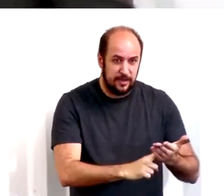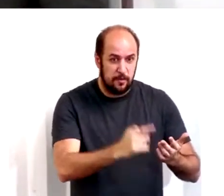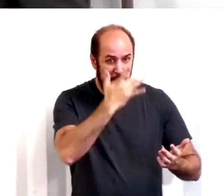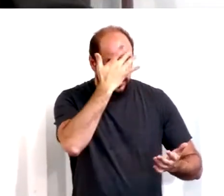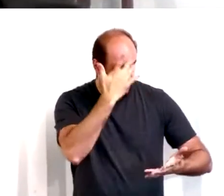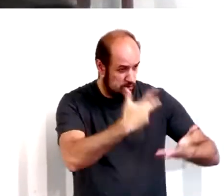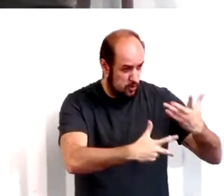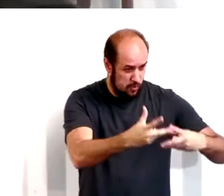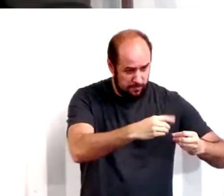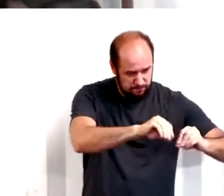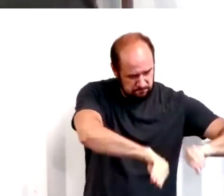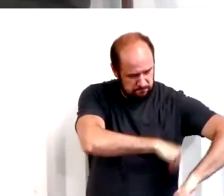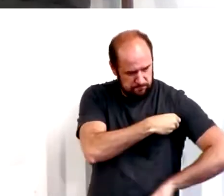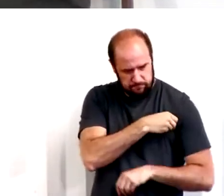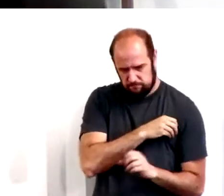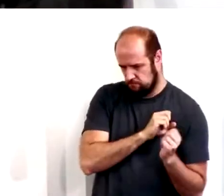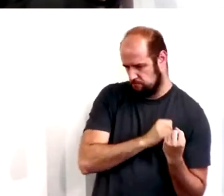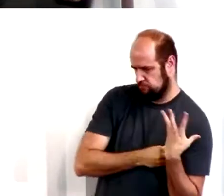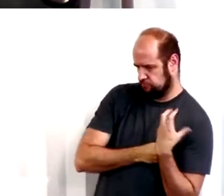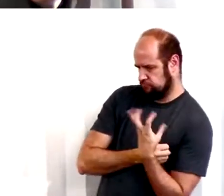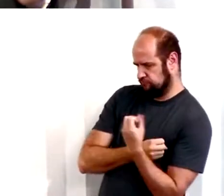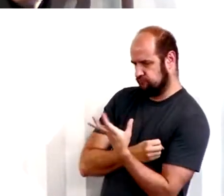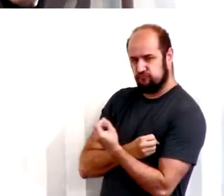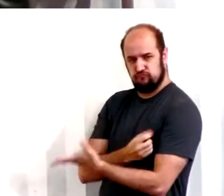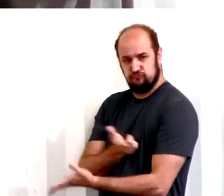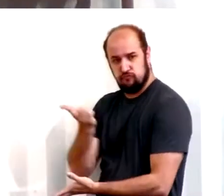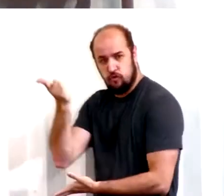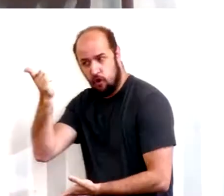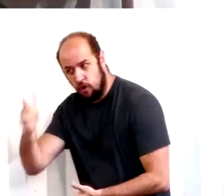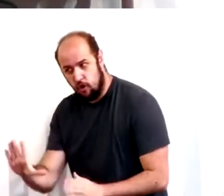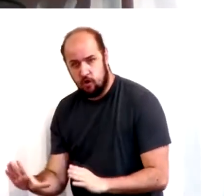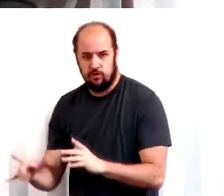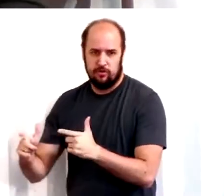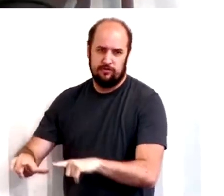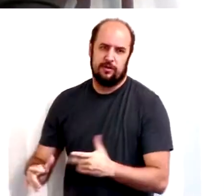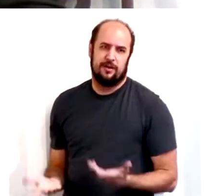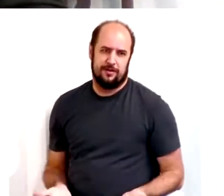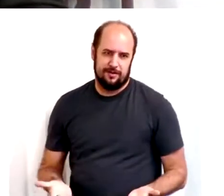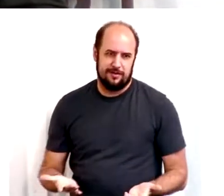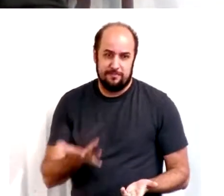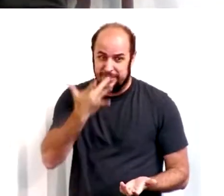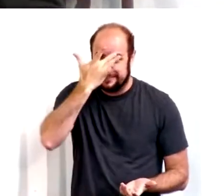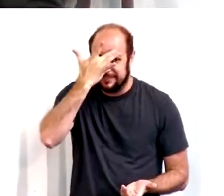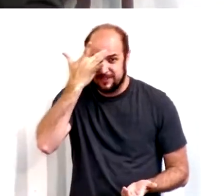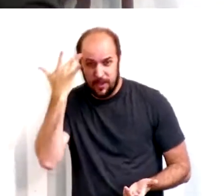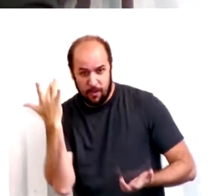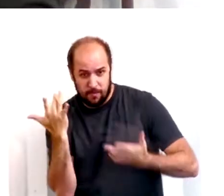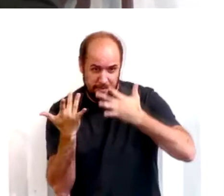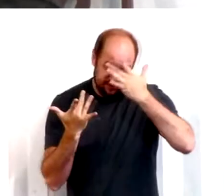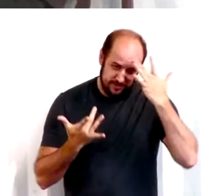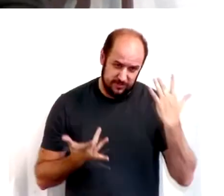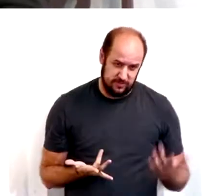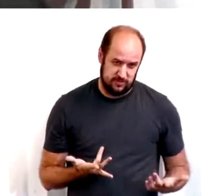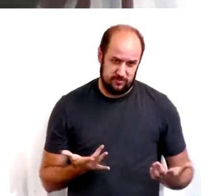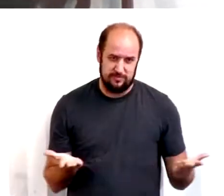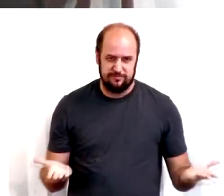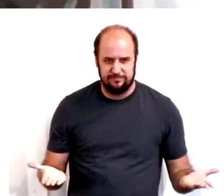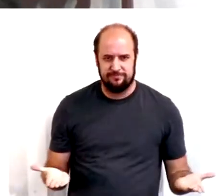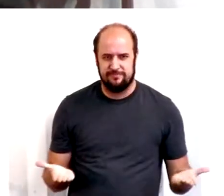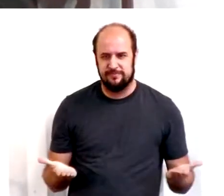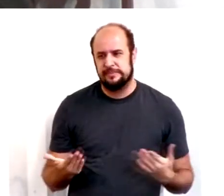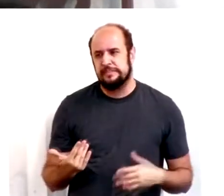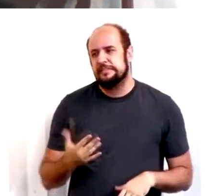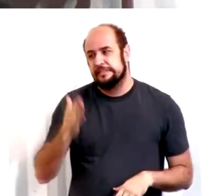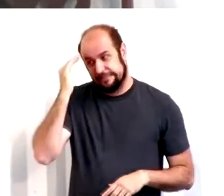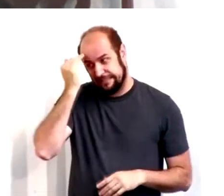existia correios. Demandava um tempo para que essas cartas chegassem, e então você pudesse compreender o que